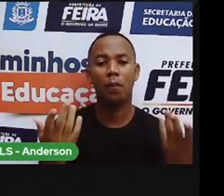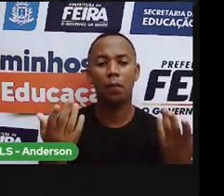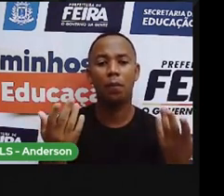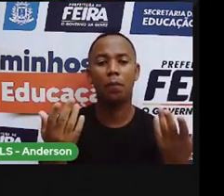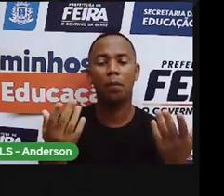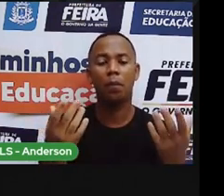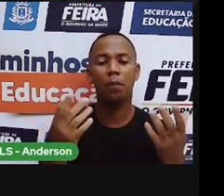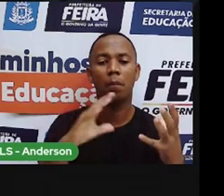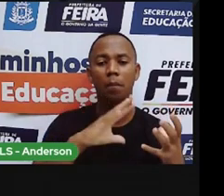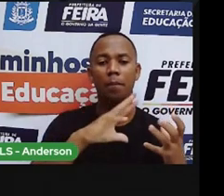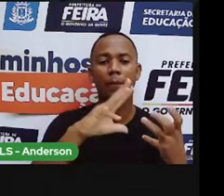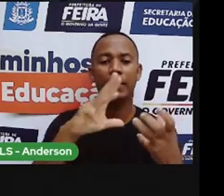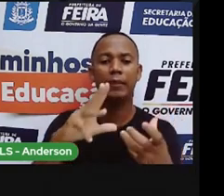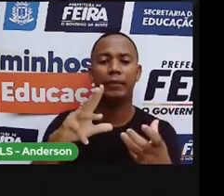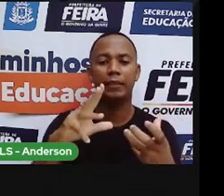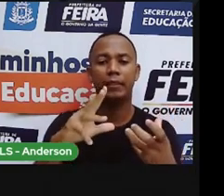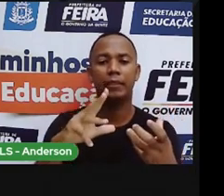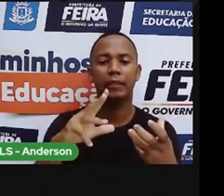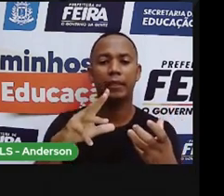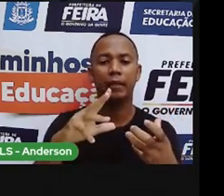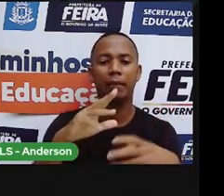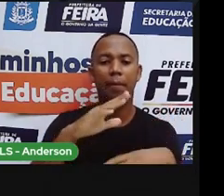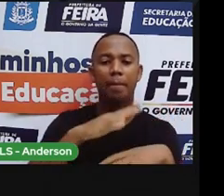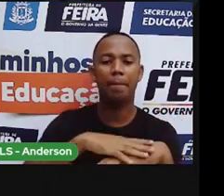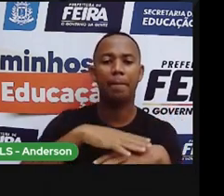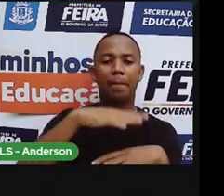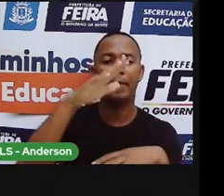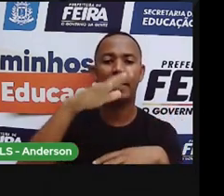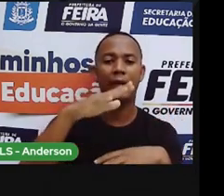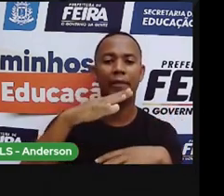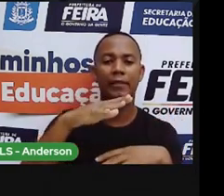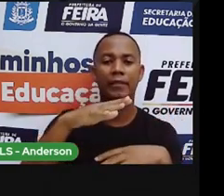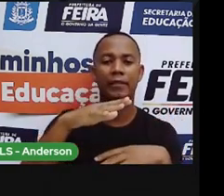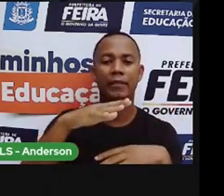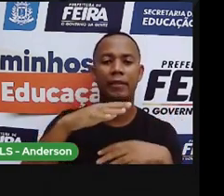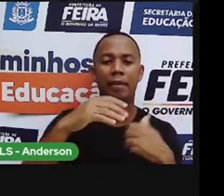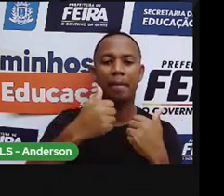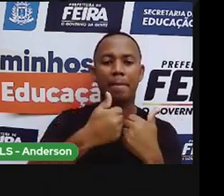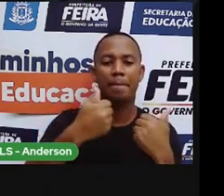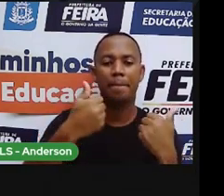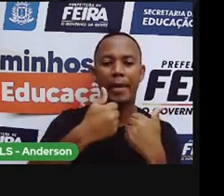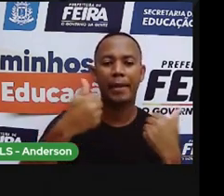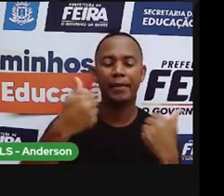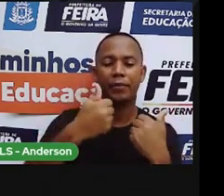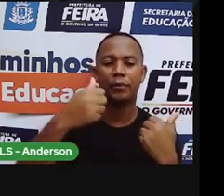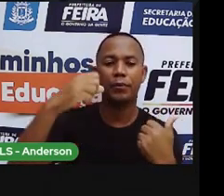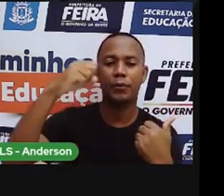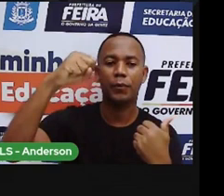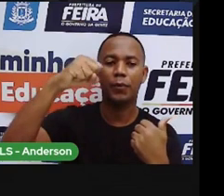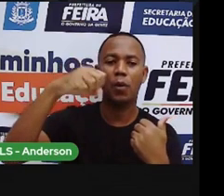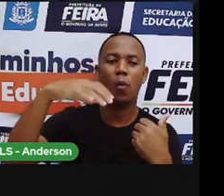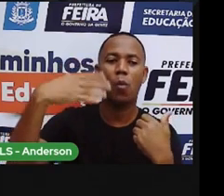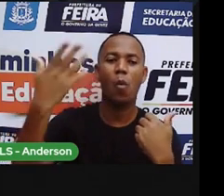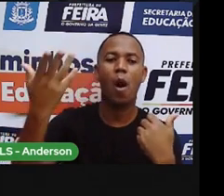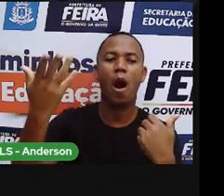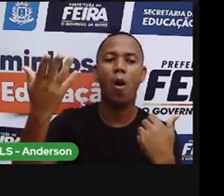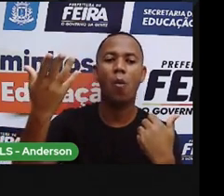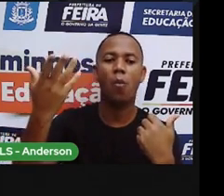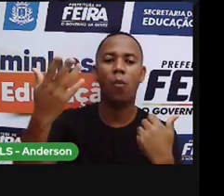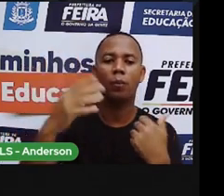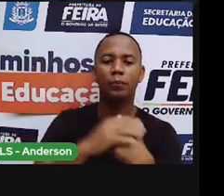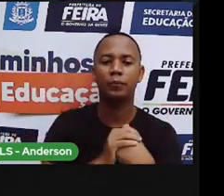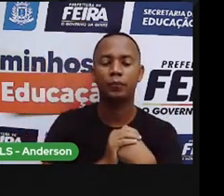mais próximo do Sol? E que, por sinal, é muito quente, né? Porque está mais próximo do Sol. Qual é o